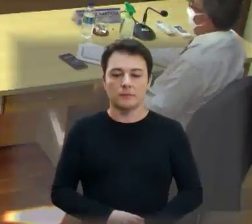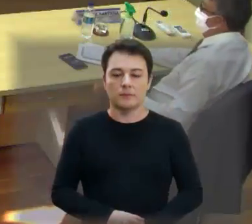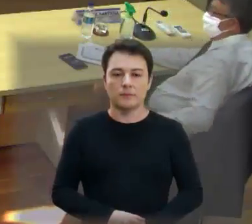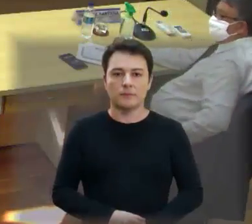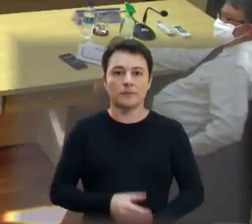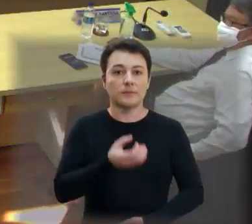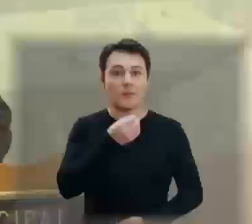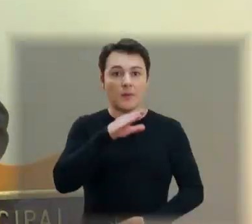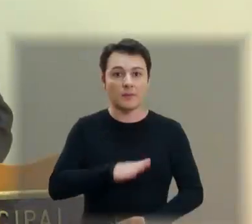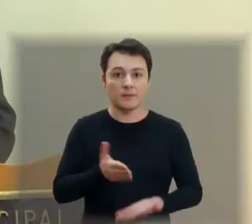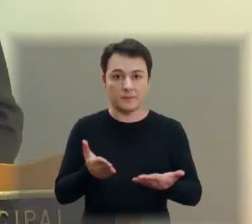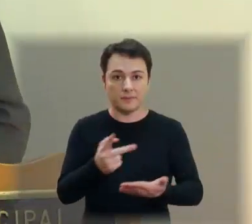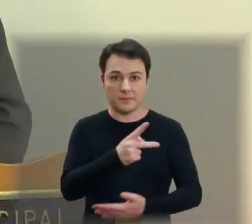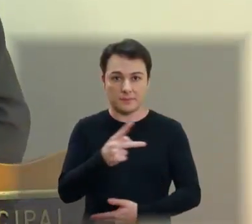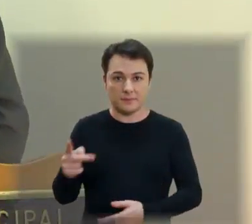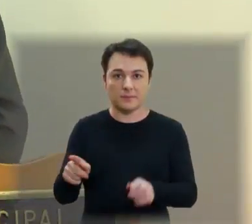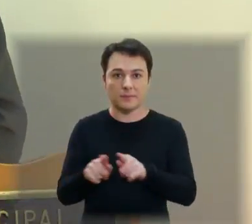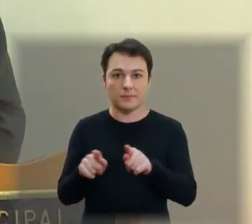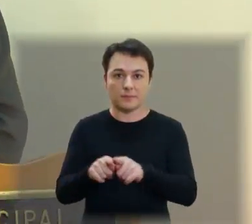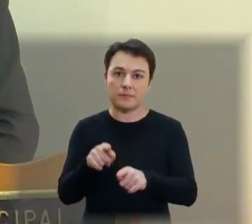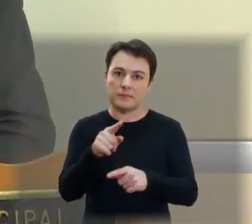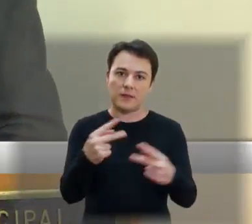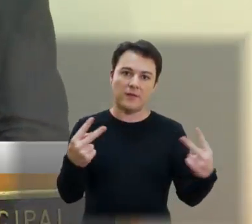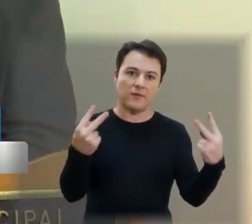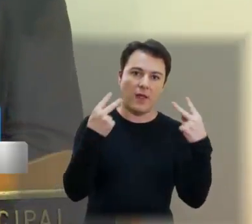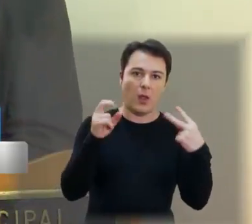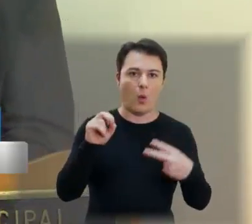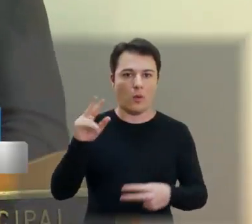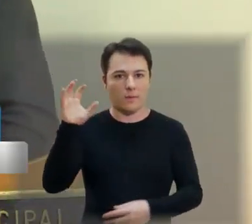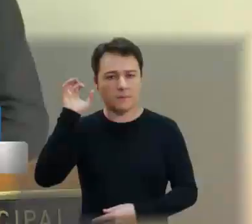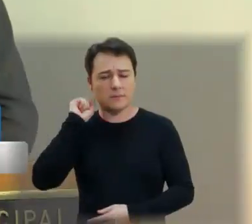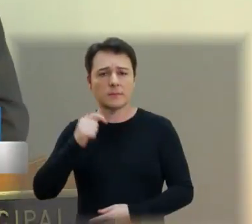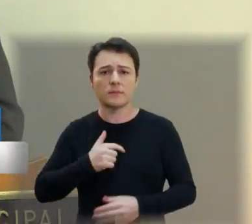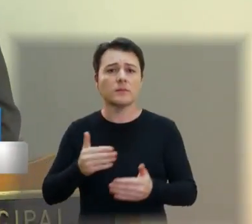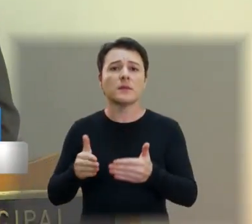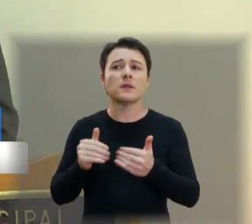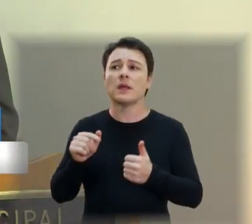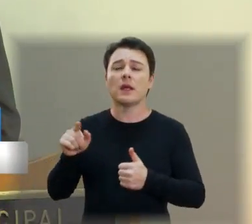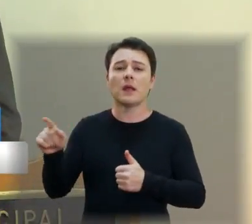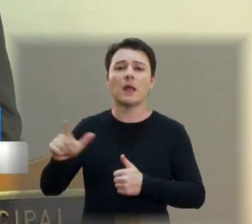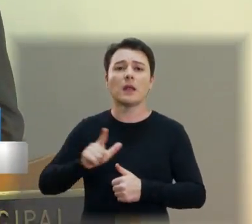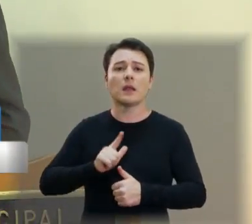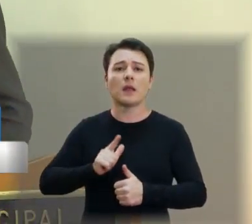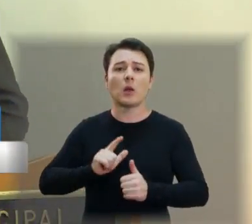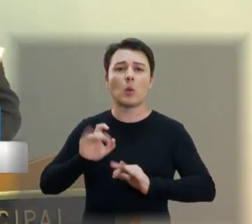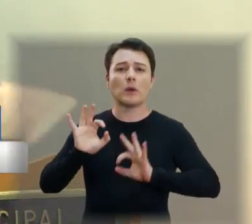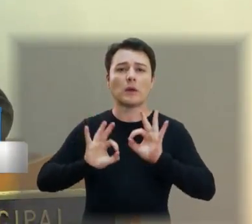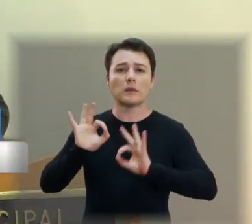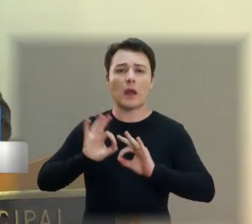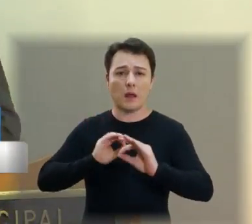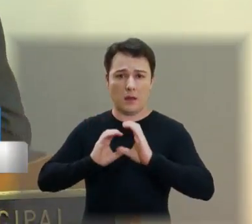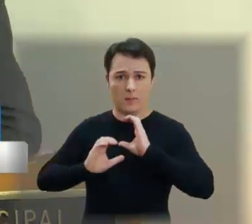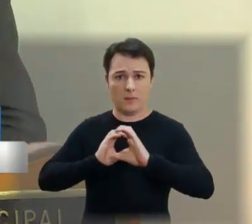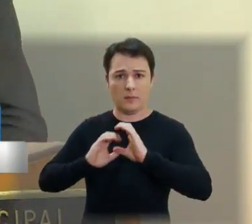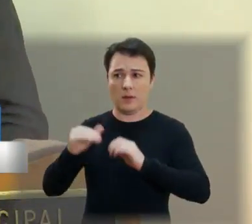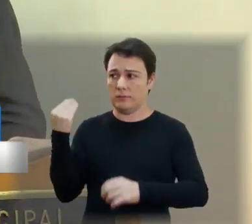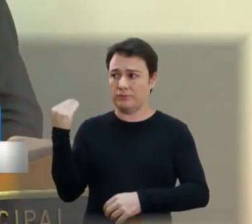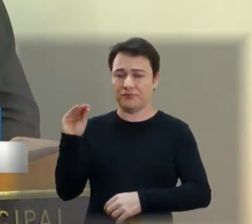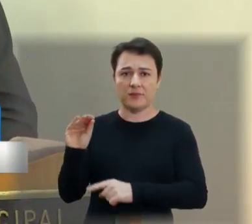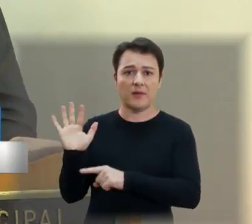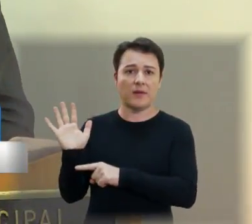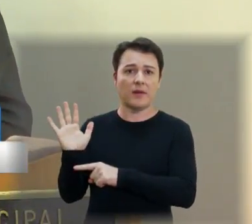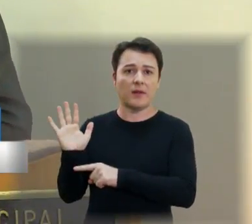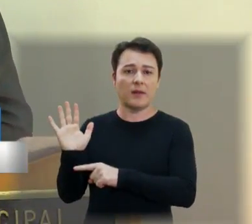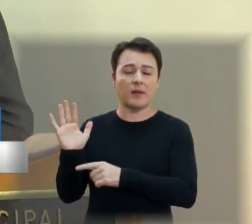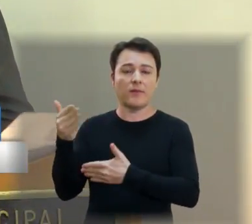Boa tarde, presidente, senhores vereadores que nos ouvem e nos assistem. Pedi o pessoal da assessoria de imprensa soltar